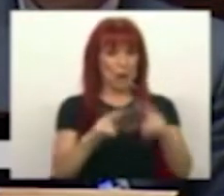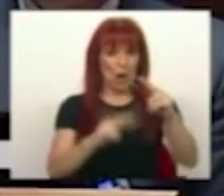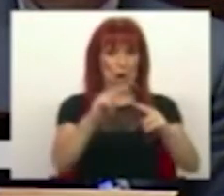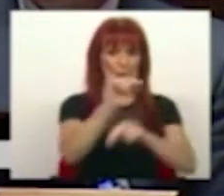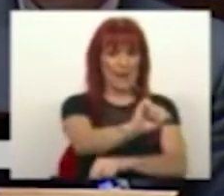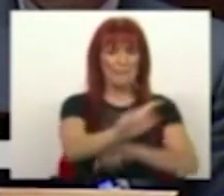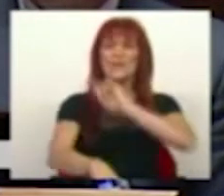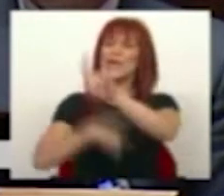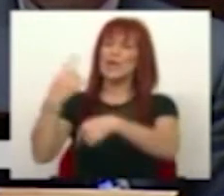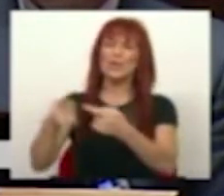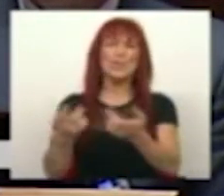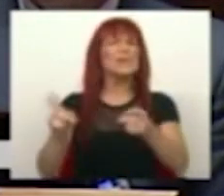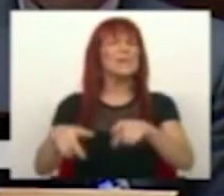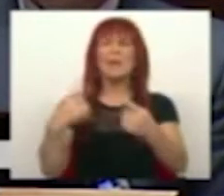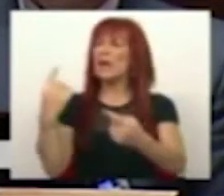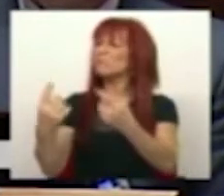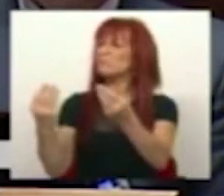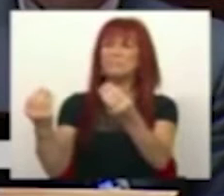obra. E depois houve, inclusive,